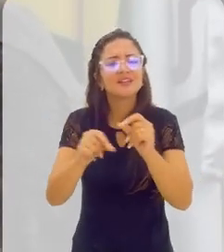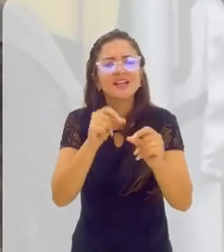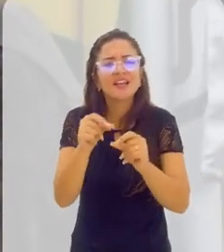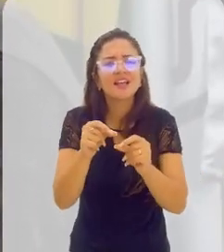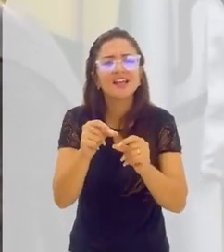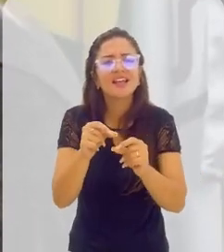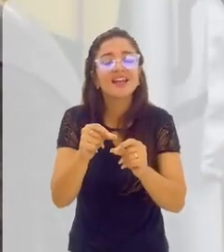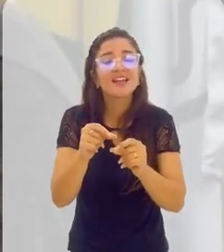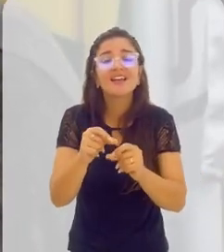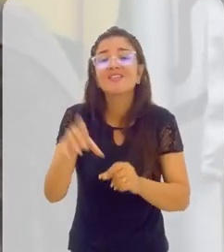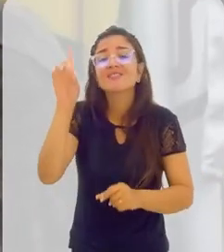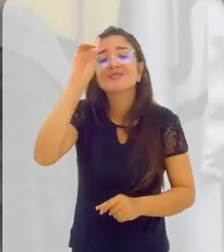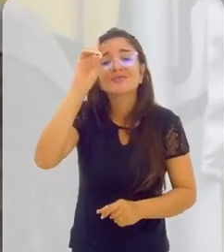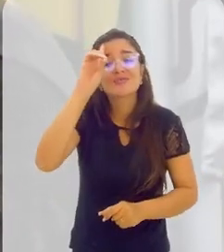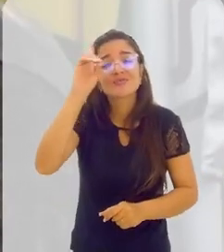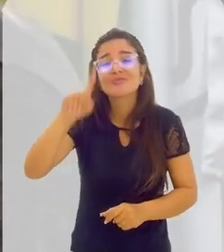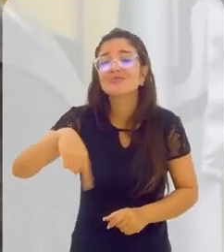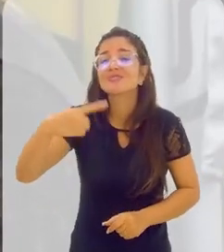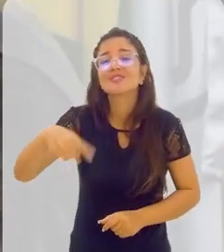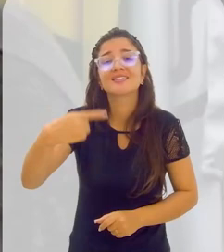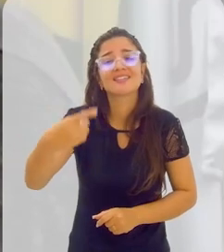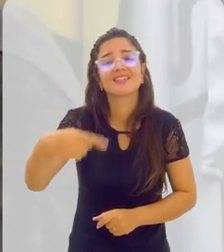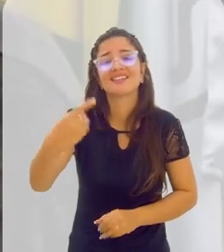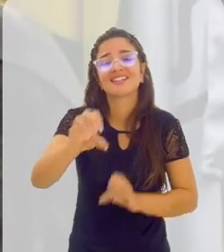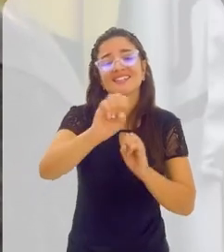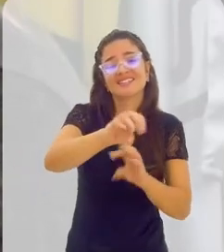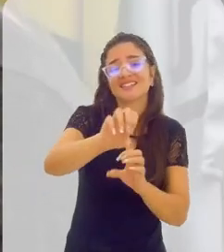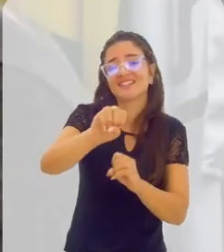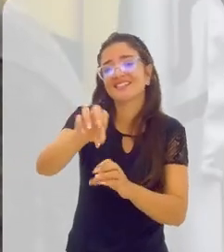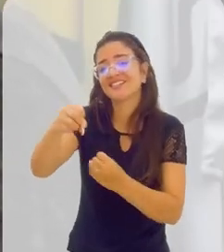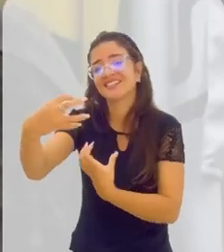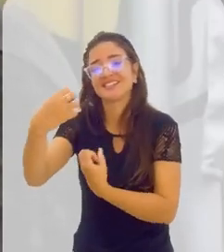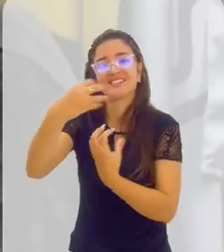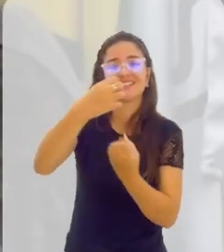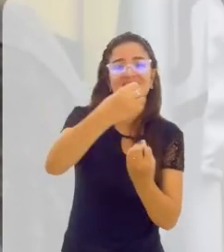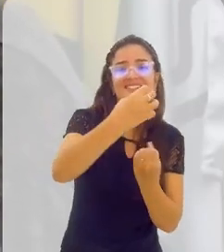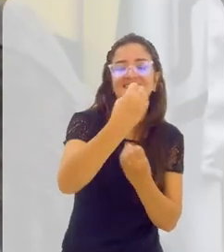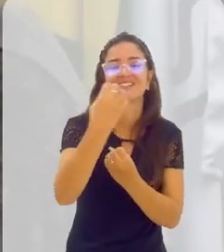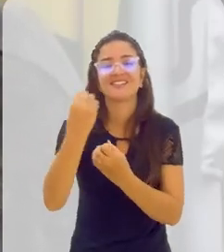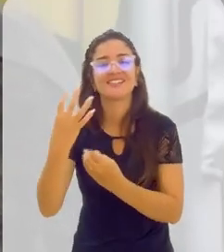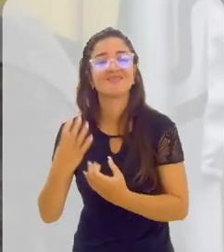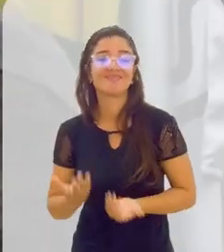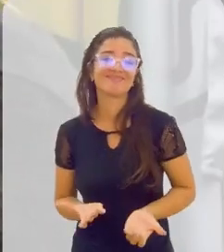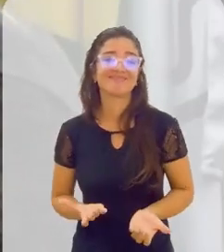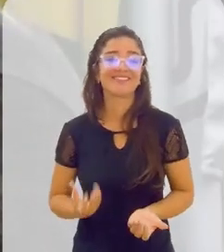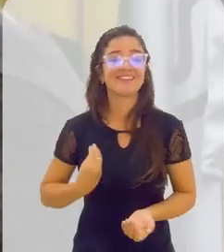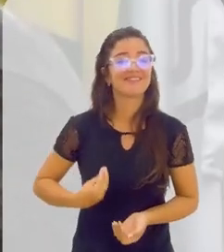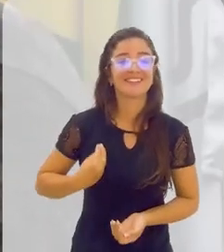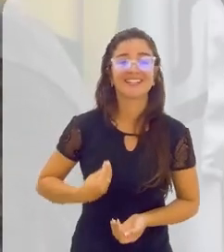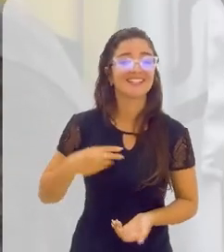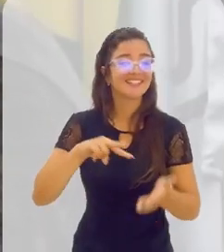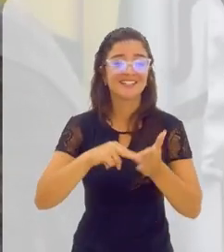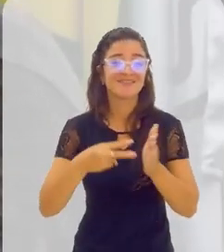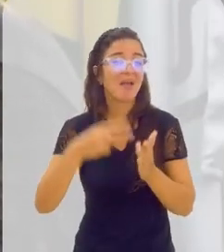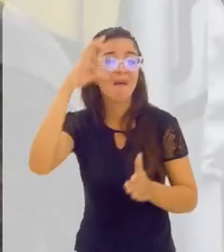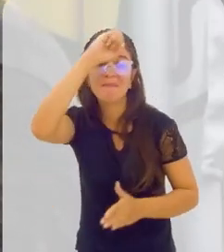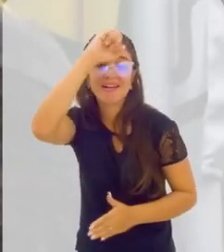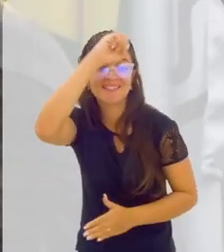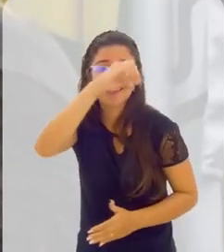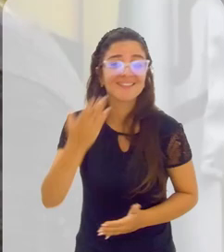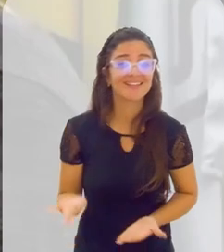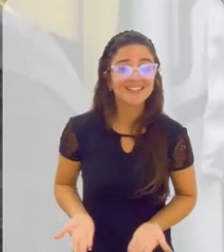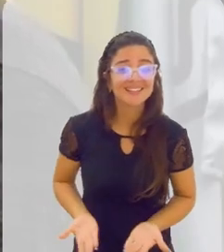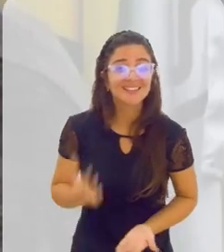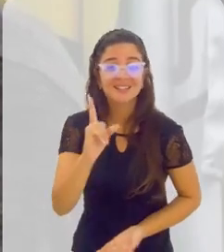é o tempo todo que a gente educa todo mundo onde diz educa todo mundo isso é que é a nossa vida e é isso que a